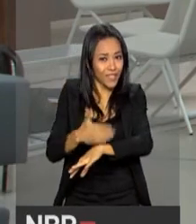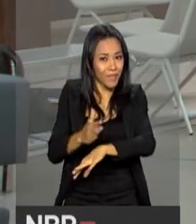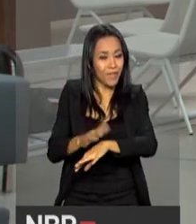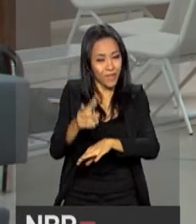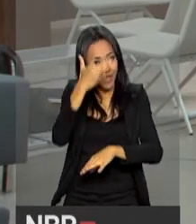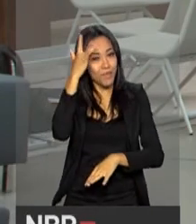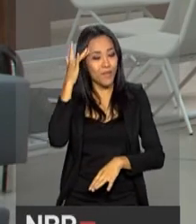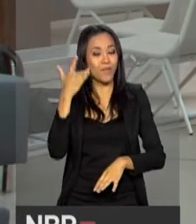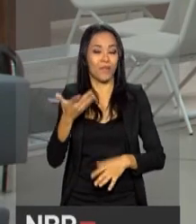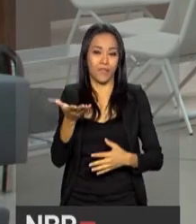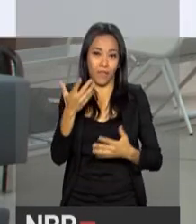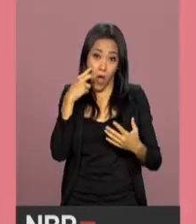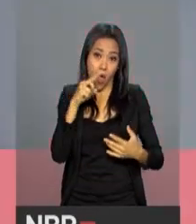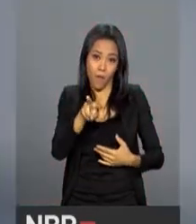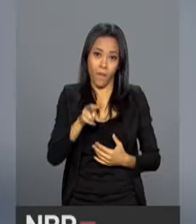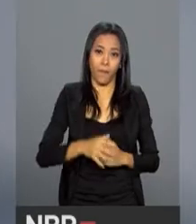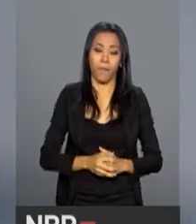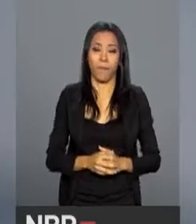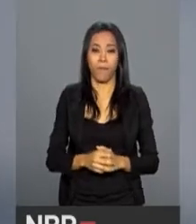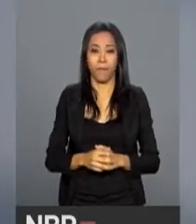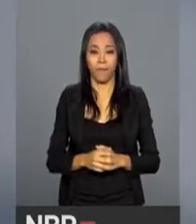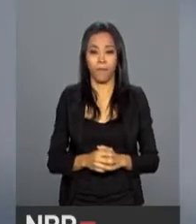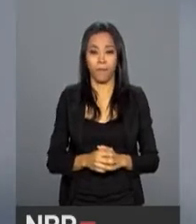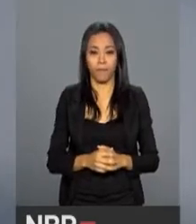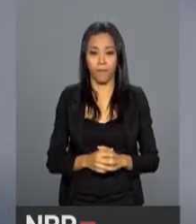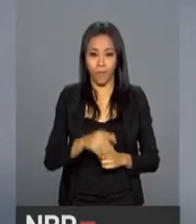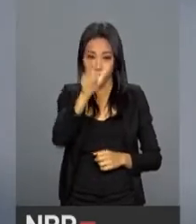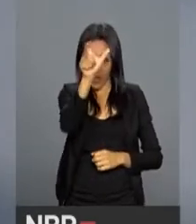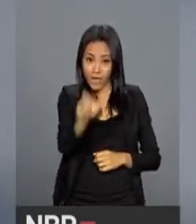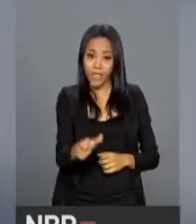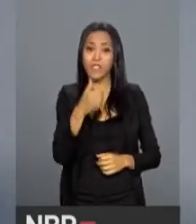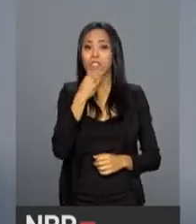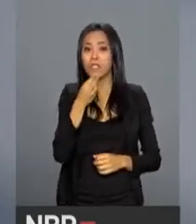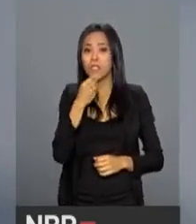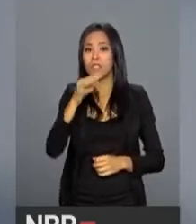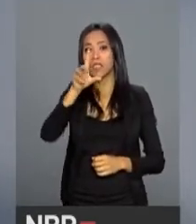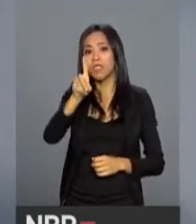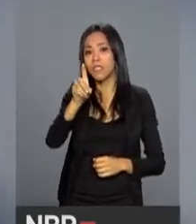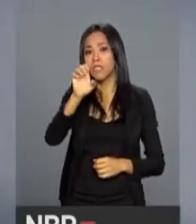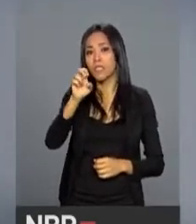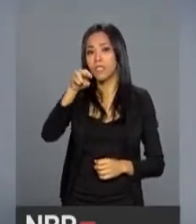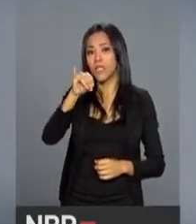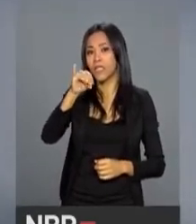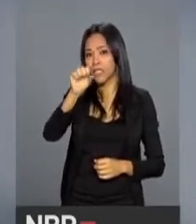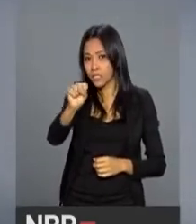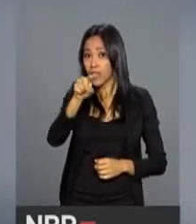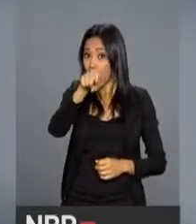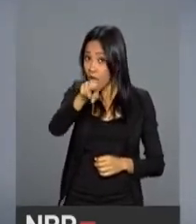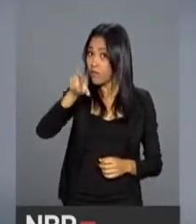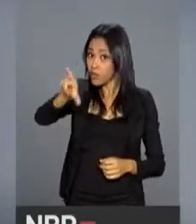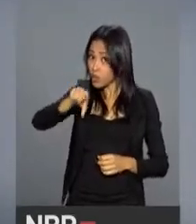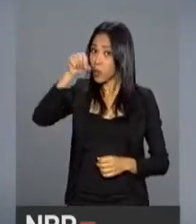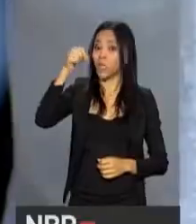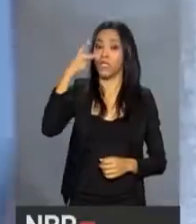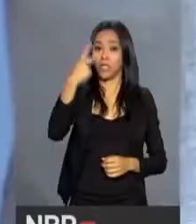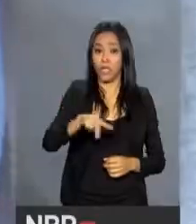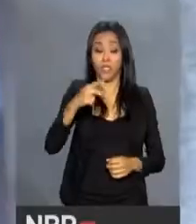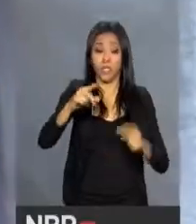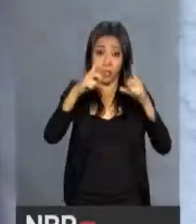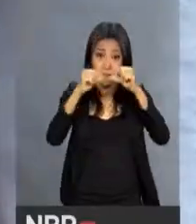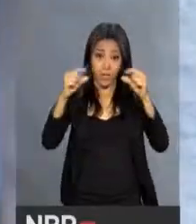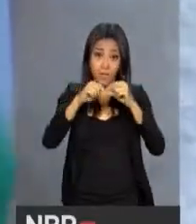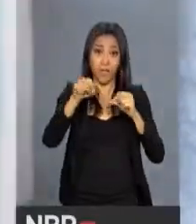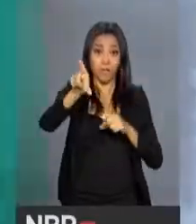recenseadores aqui em brasília dá uma olhada denis foi um dos candidatos selecionados do distrito federal para